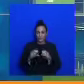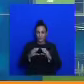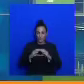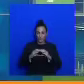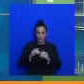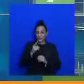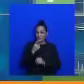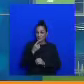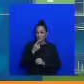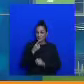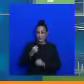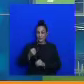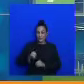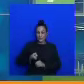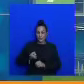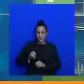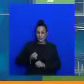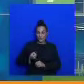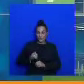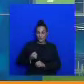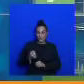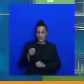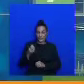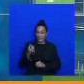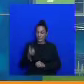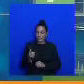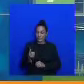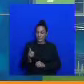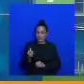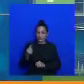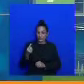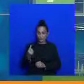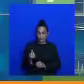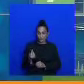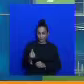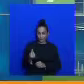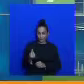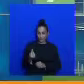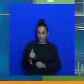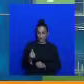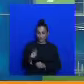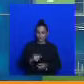Bola vermelha, número 61.